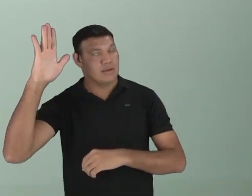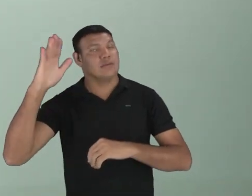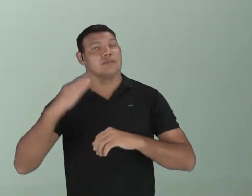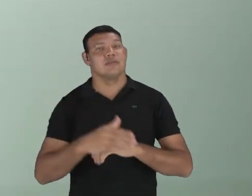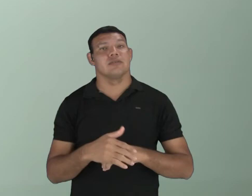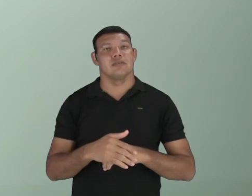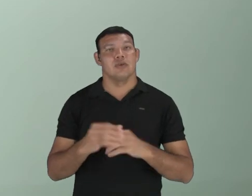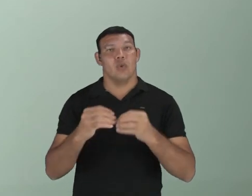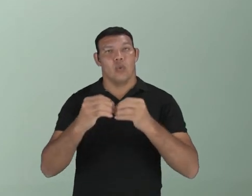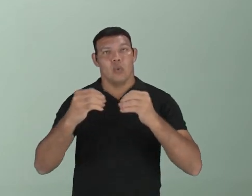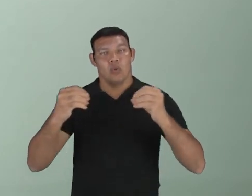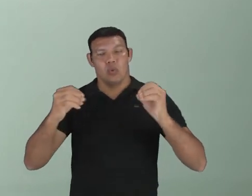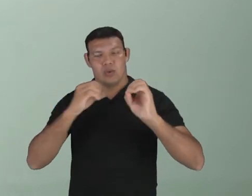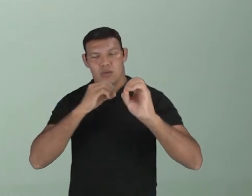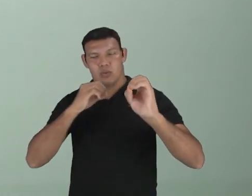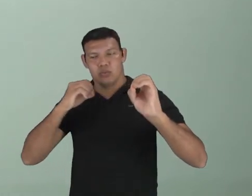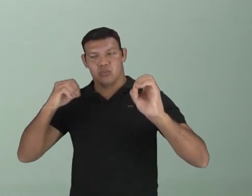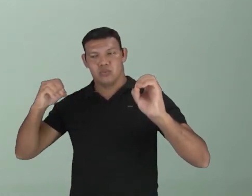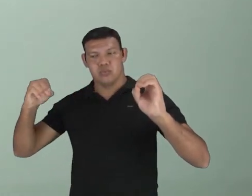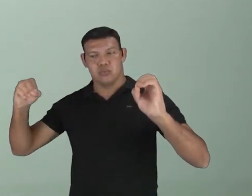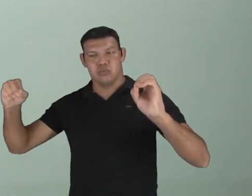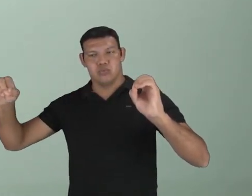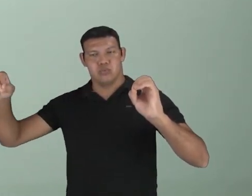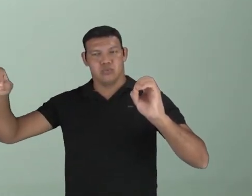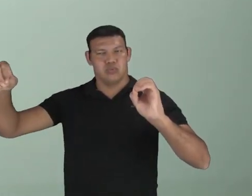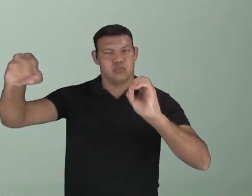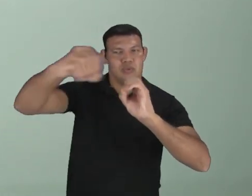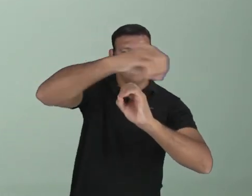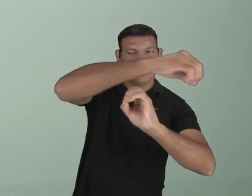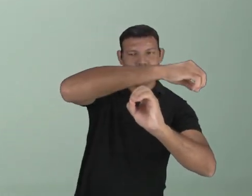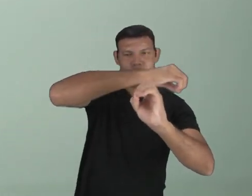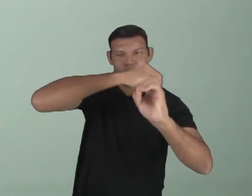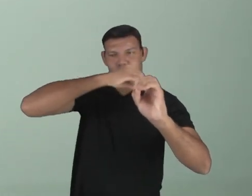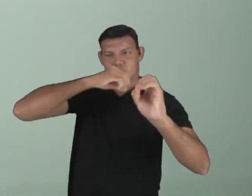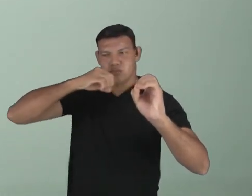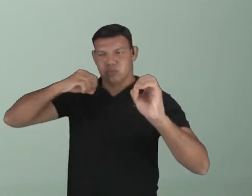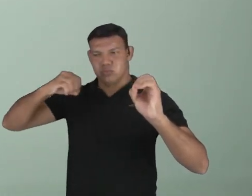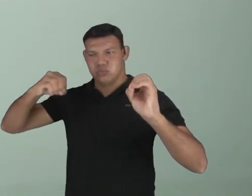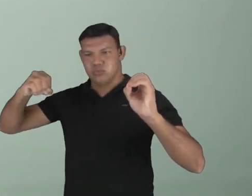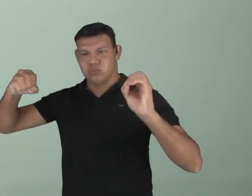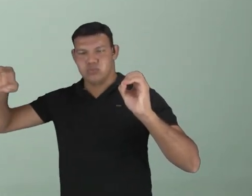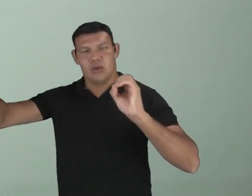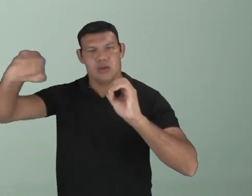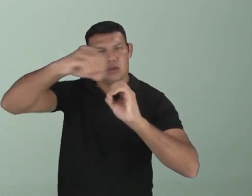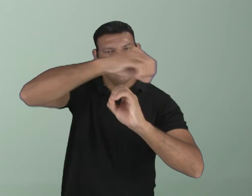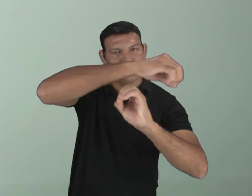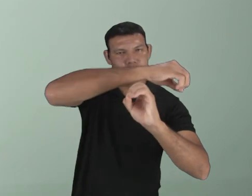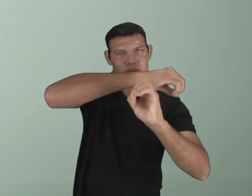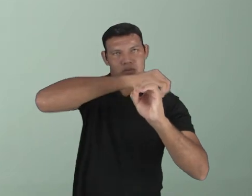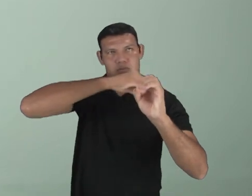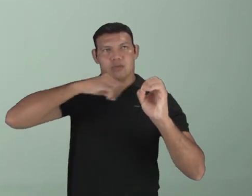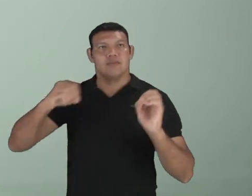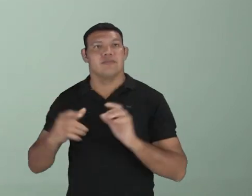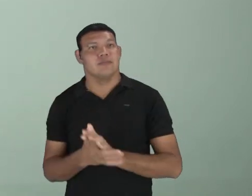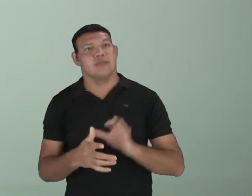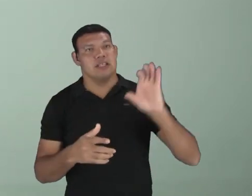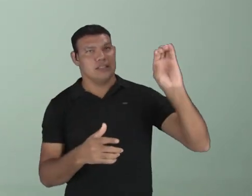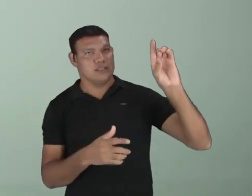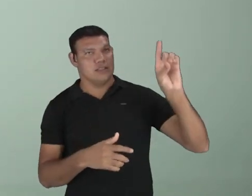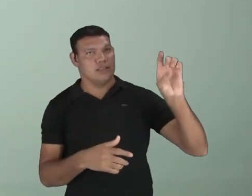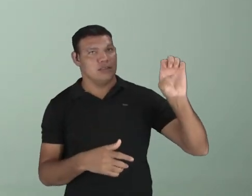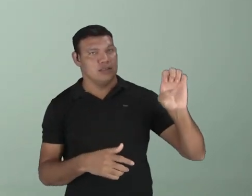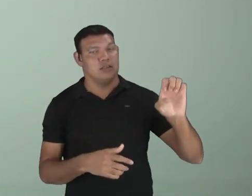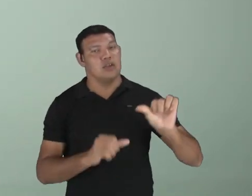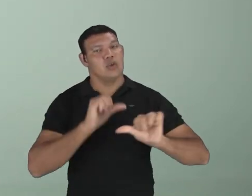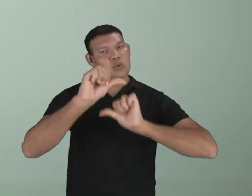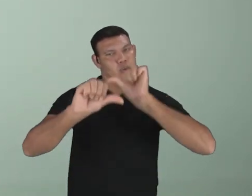mais próximo, ele vai mais rápido, quanto mais afastado, ele vai mais devagar. É isso. O que acontece nas outras opções, A, C,